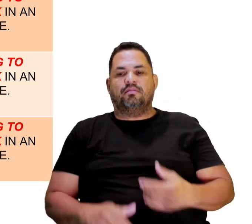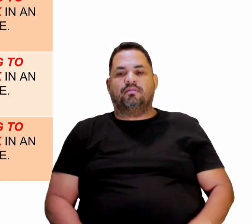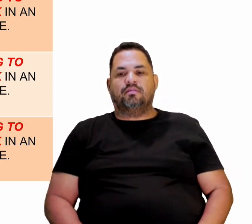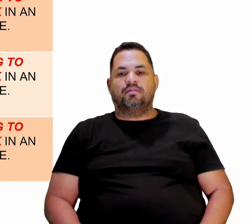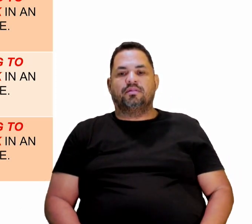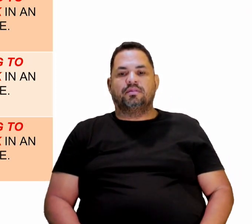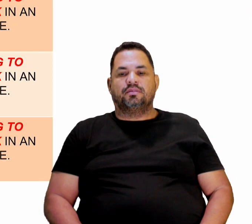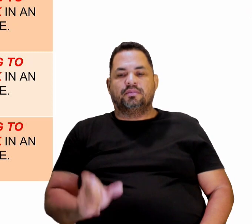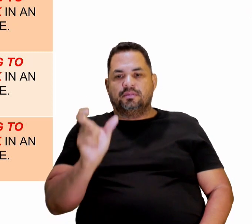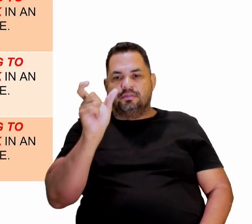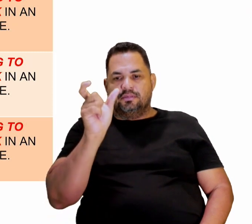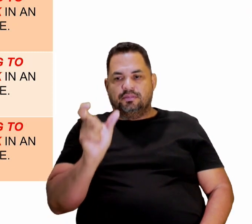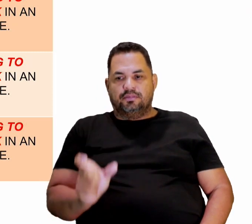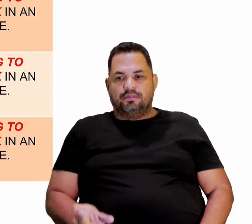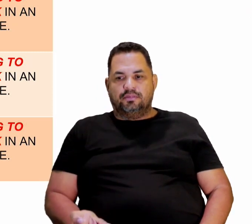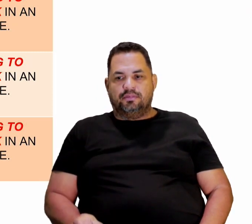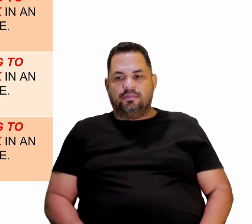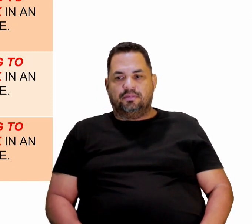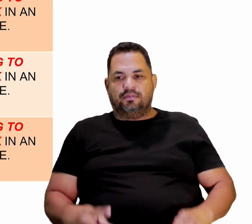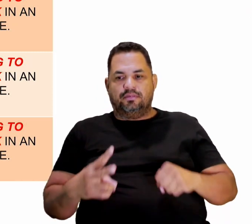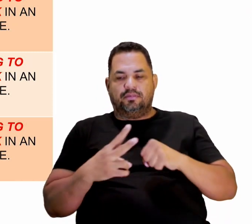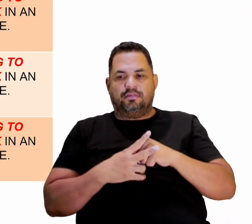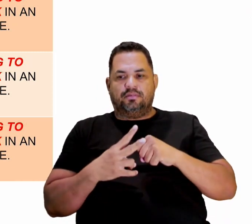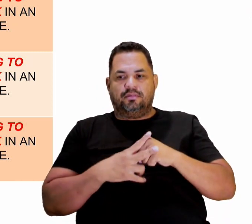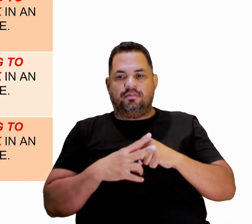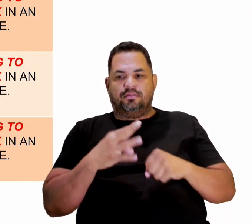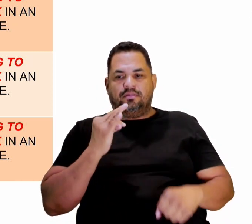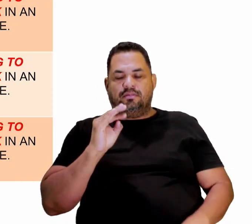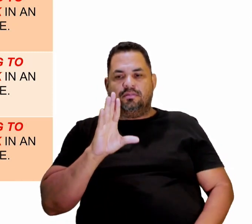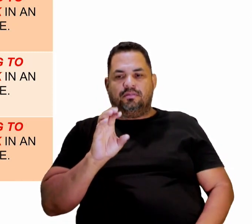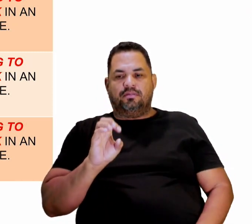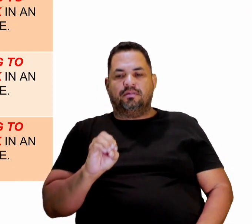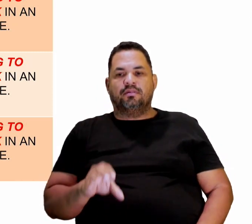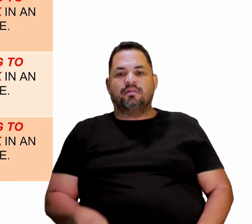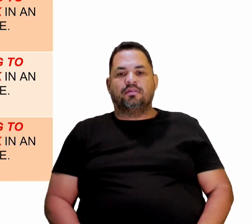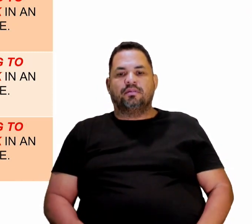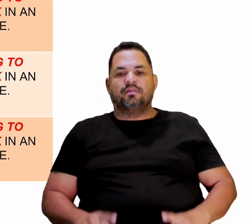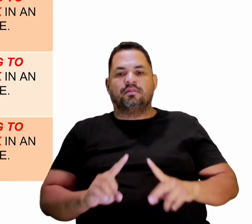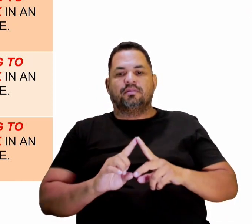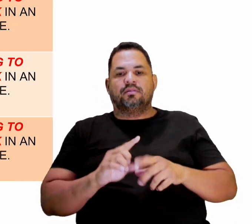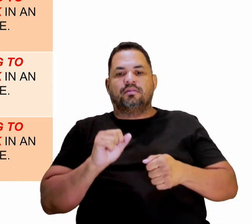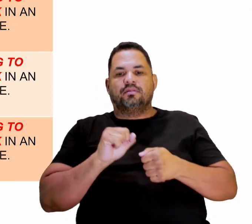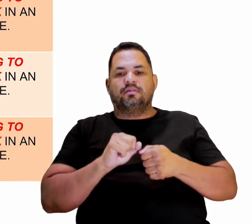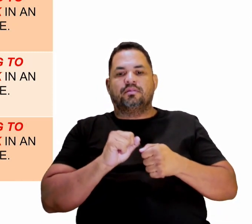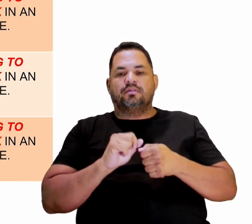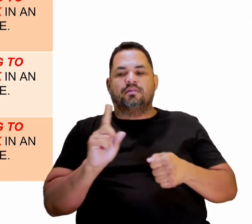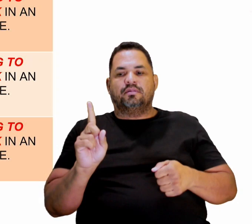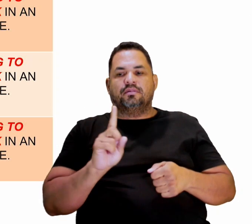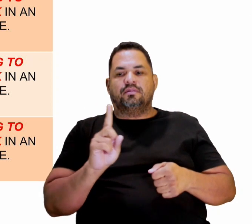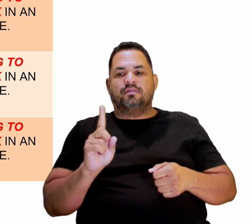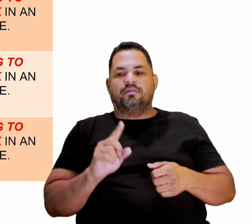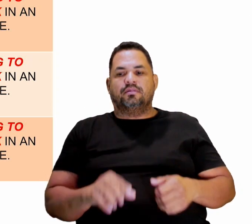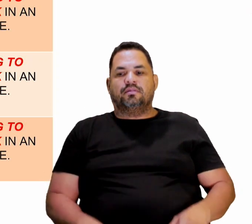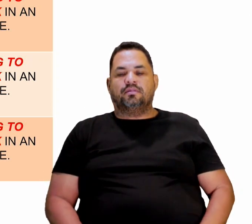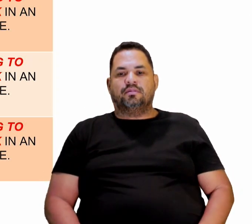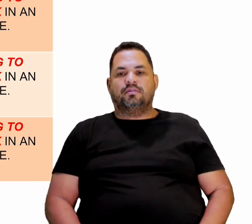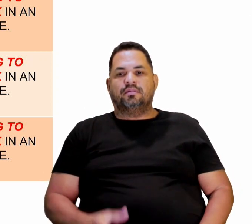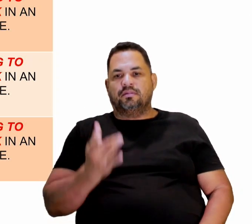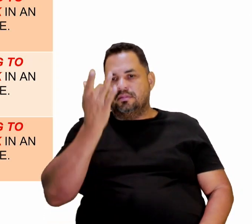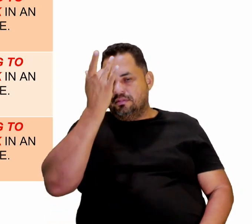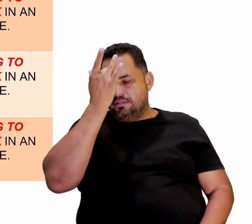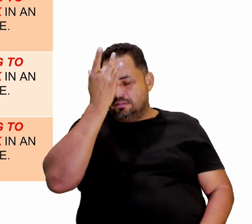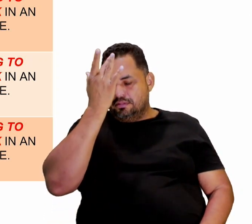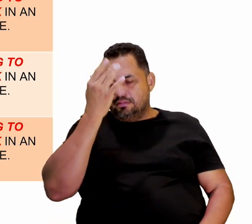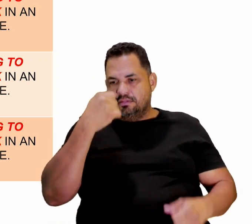be estrutura de Going mas o verbo principal para fazer negativa mais fácil ainda porque